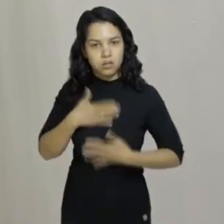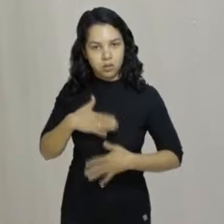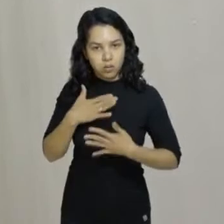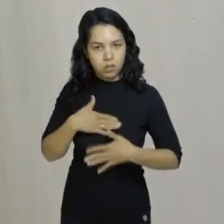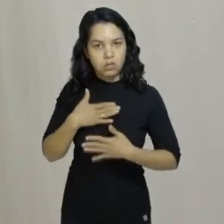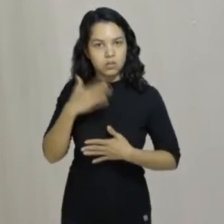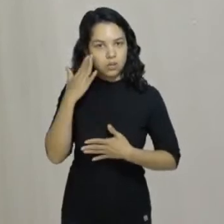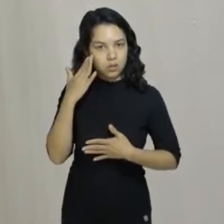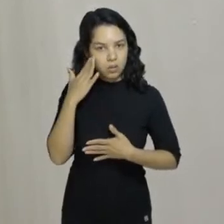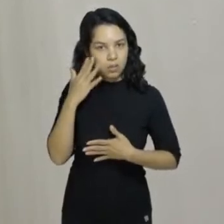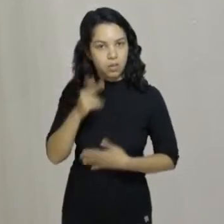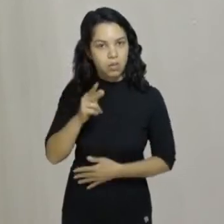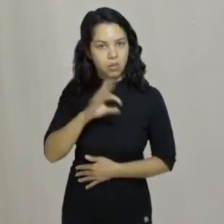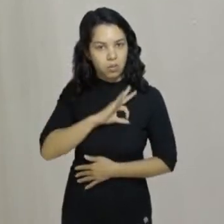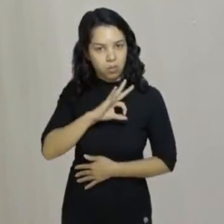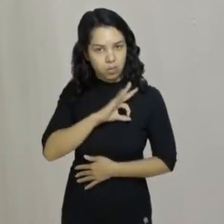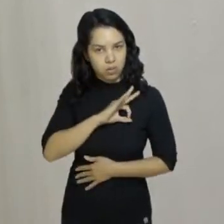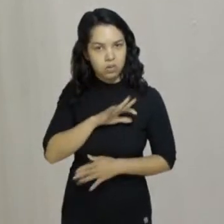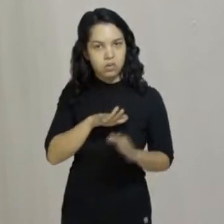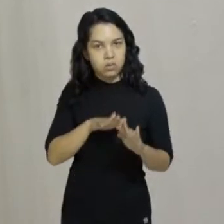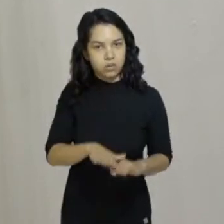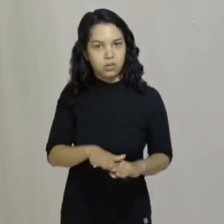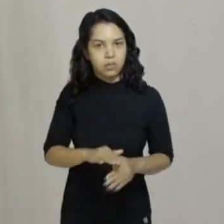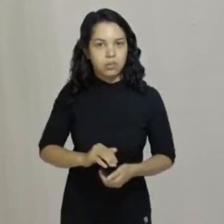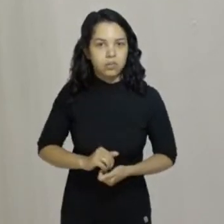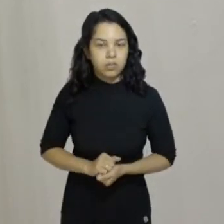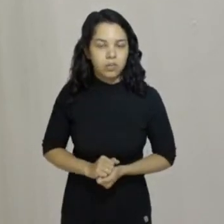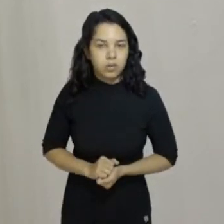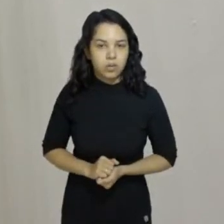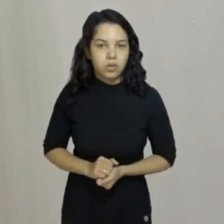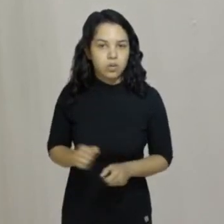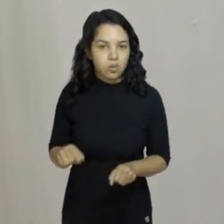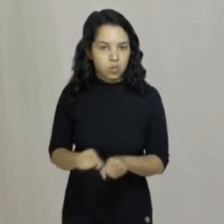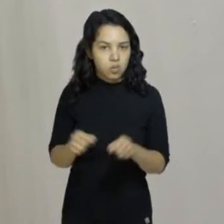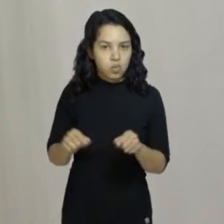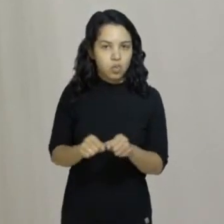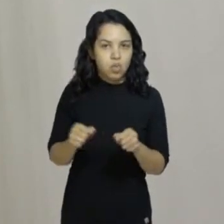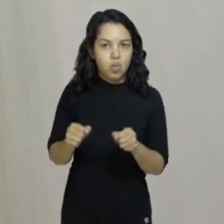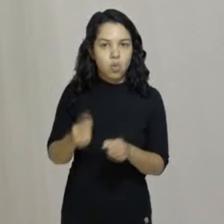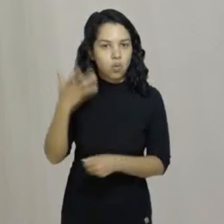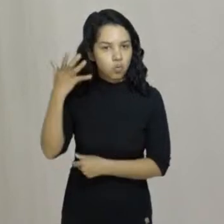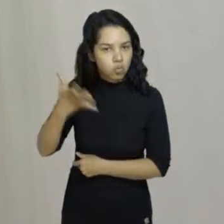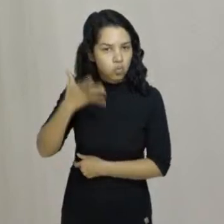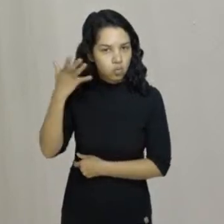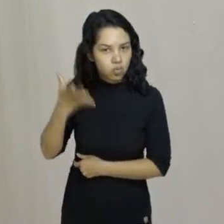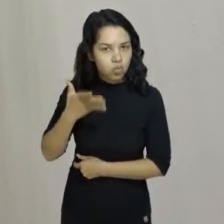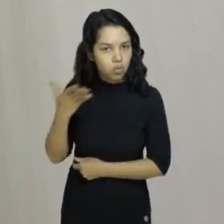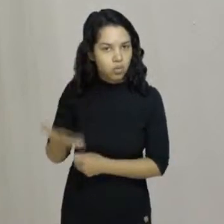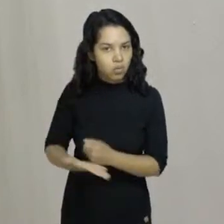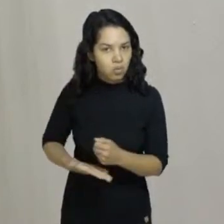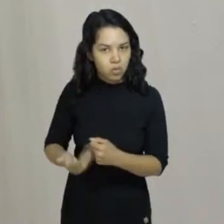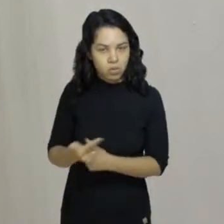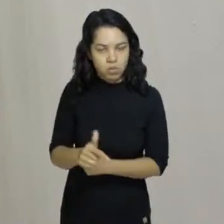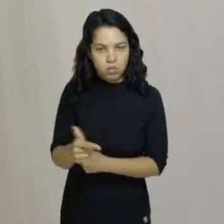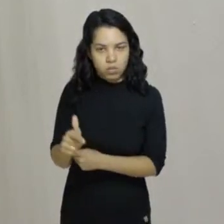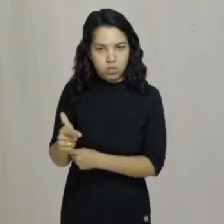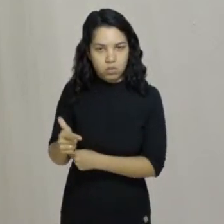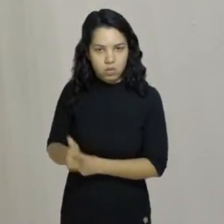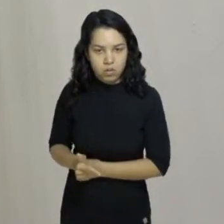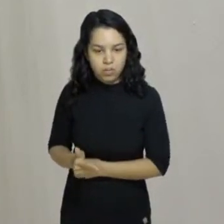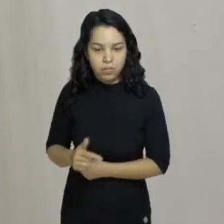e a polícia militar tava ali desfazendo um discurso infundado sem nenhuma